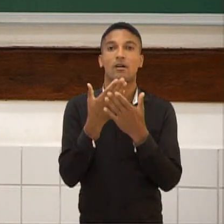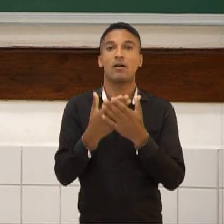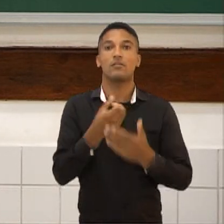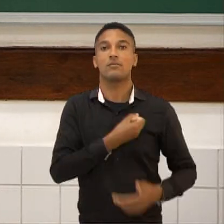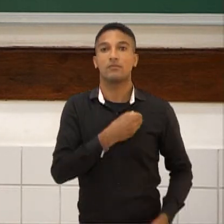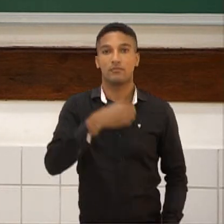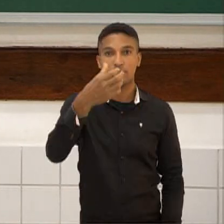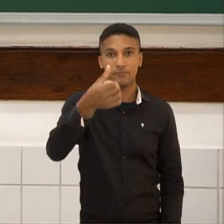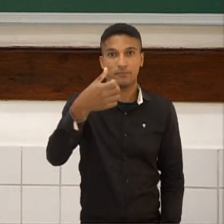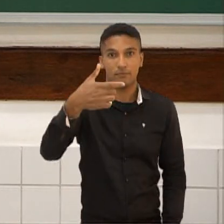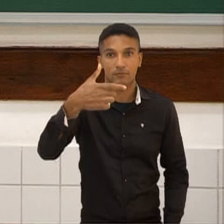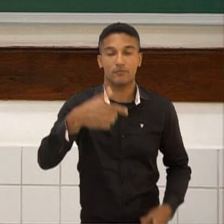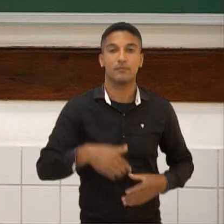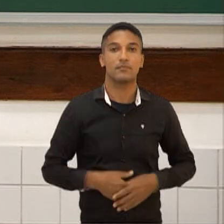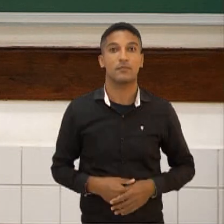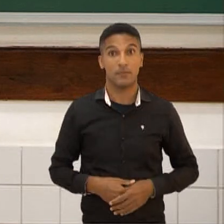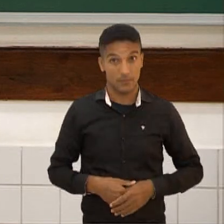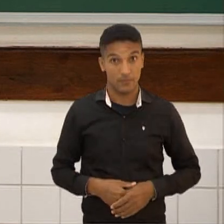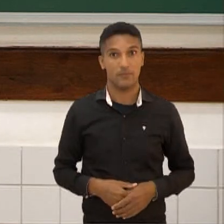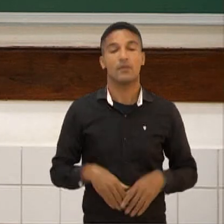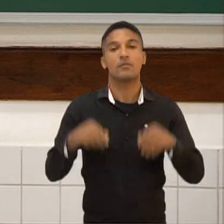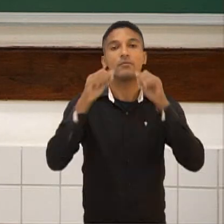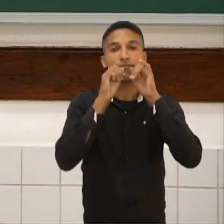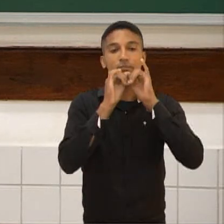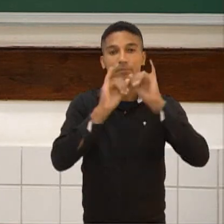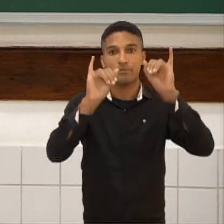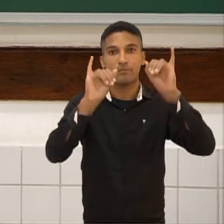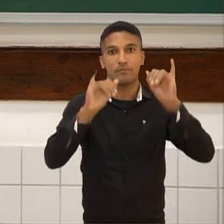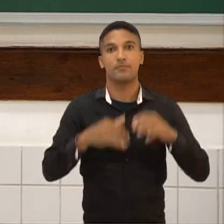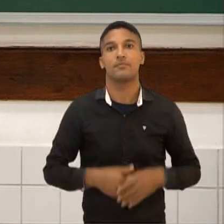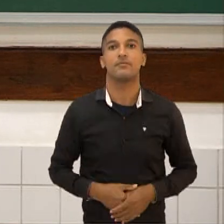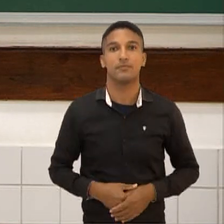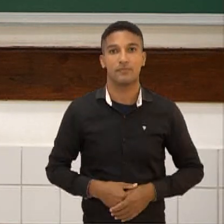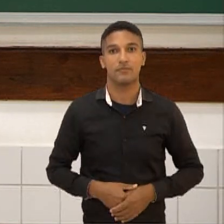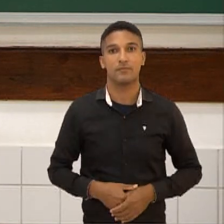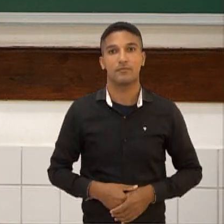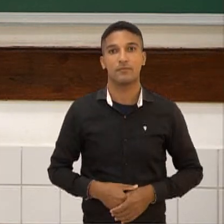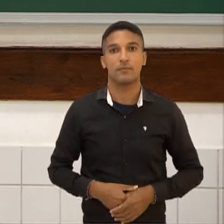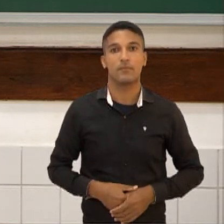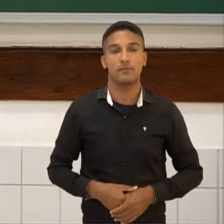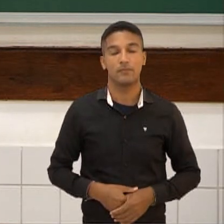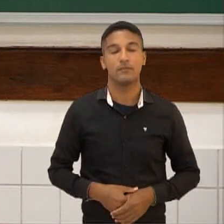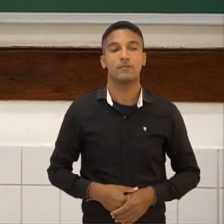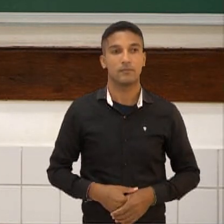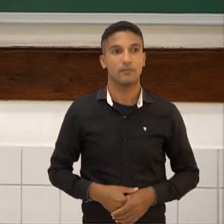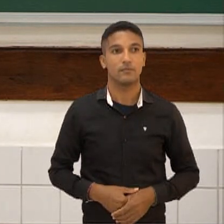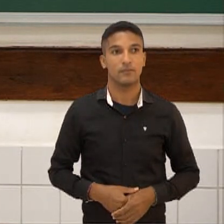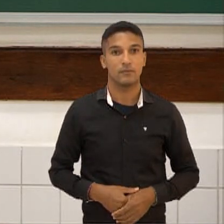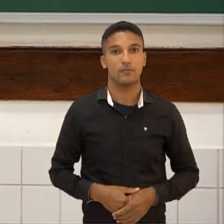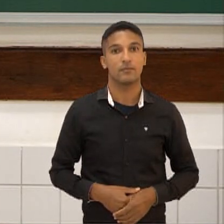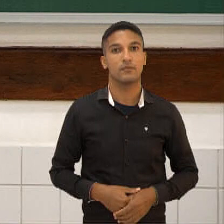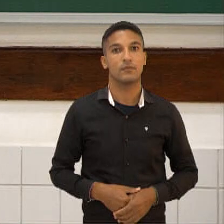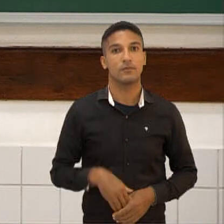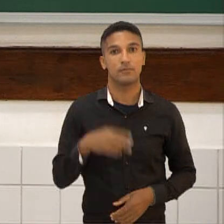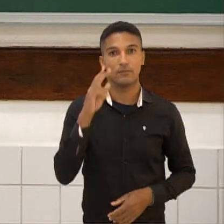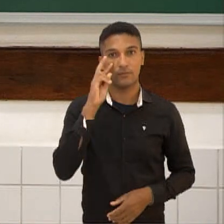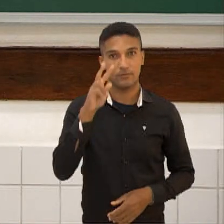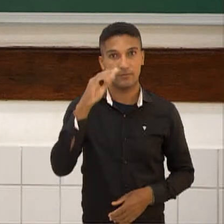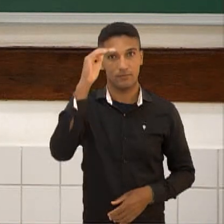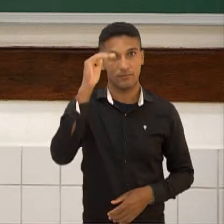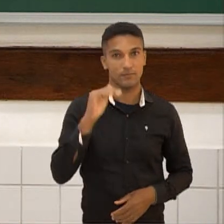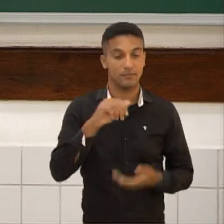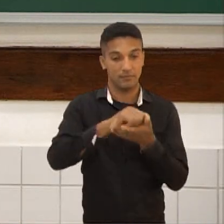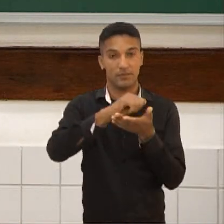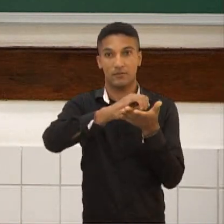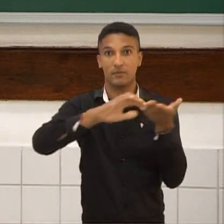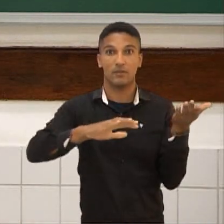62 já. Antes de mais nada, gostaria de dar aqueles recadinhos que a gente sempre dá no início, né? Então, a ver, a atividade